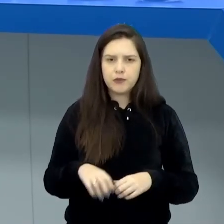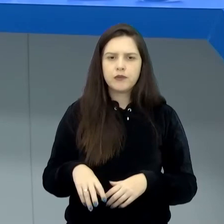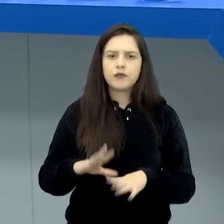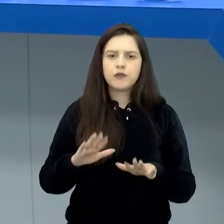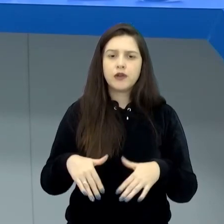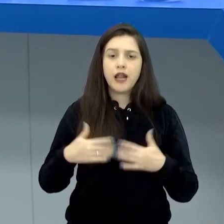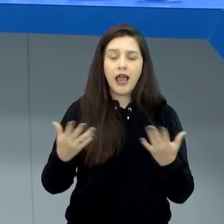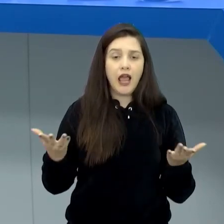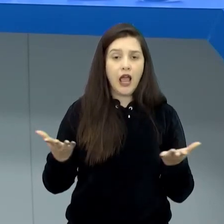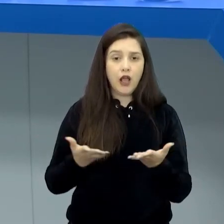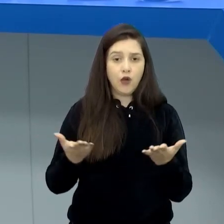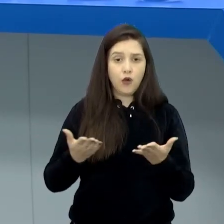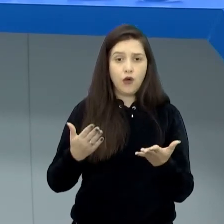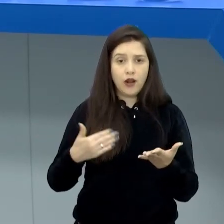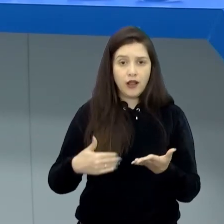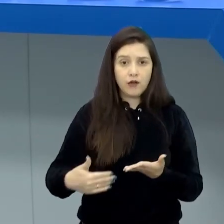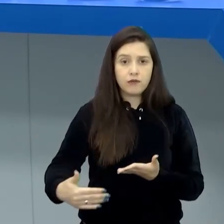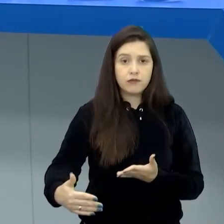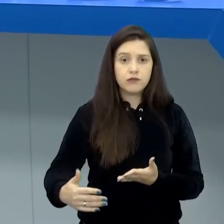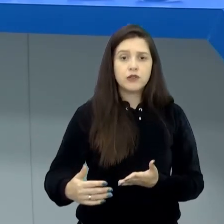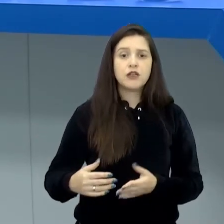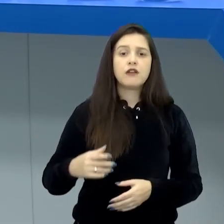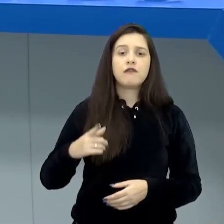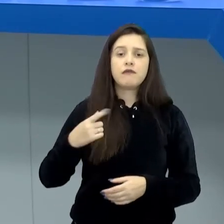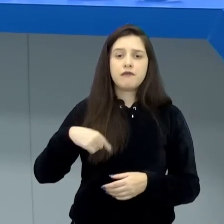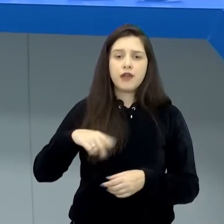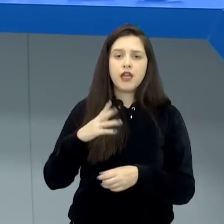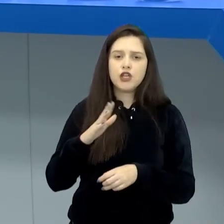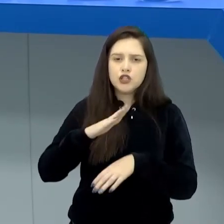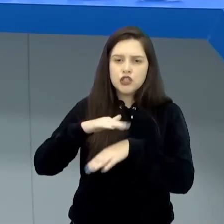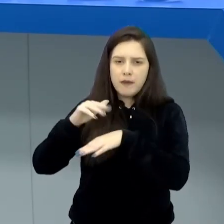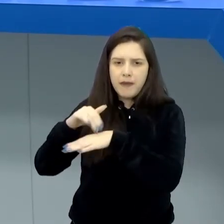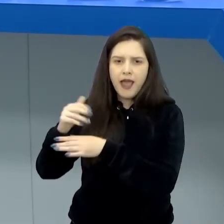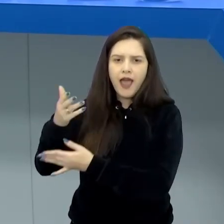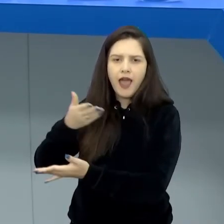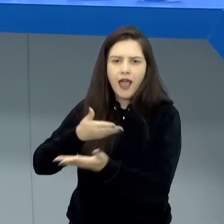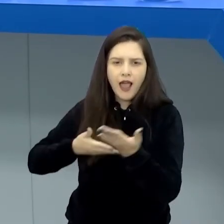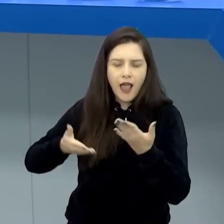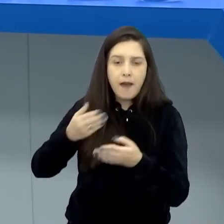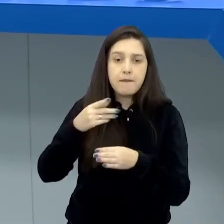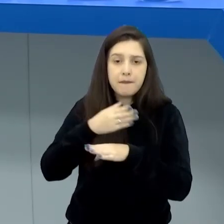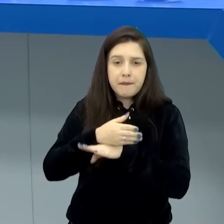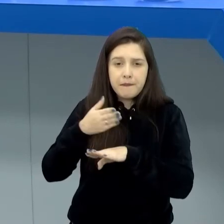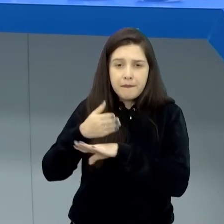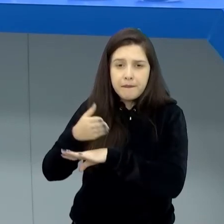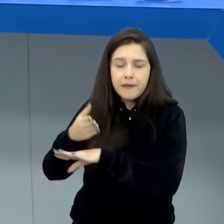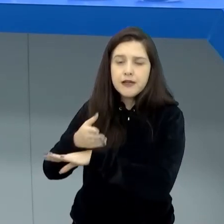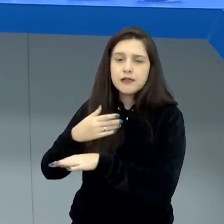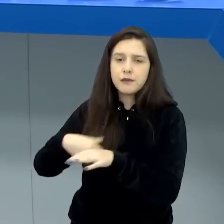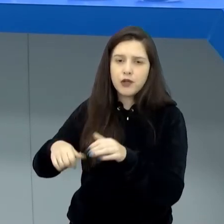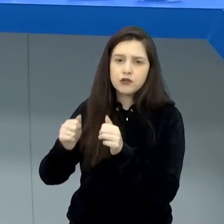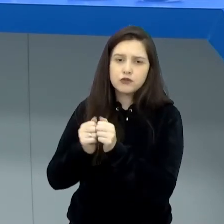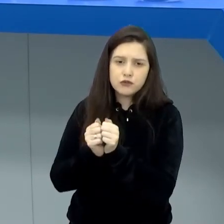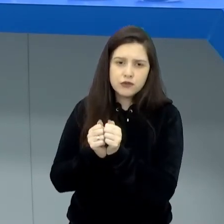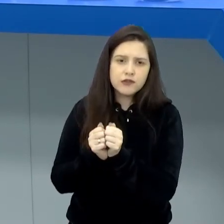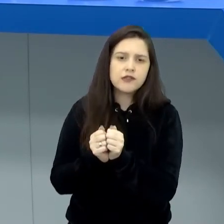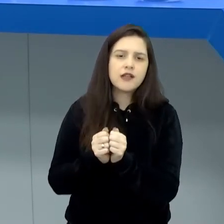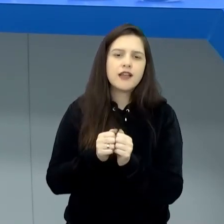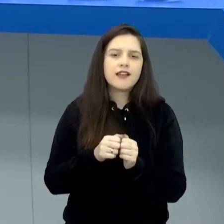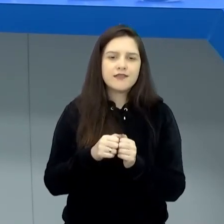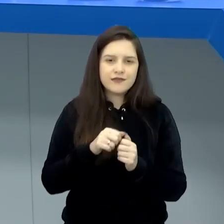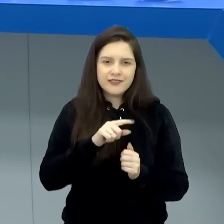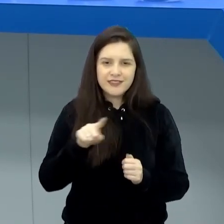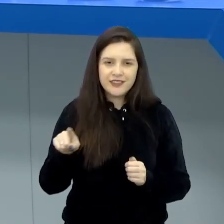pessoal, agora então, né, a gente vai chamar o nosso momento de interação, vocês vão participar com a gente, vai rodar aí a